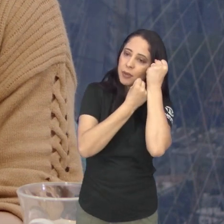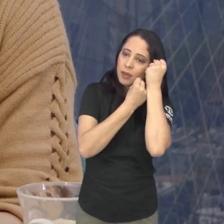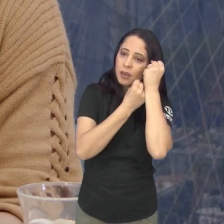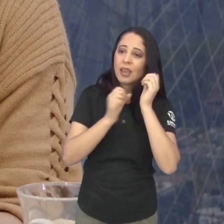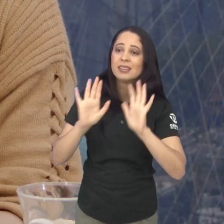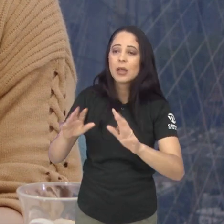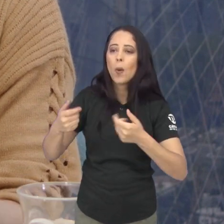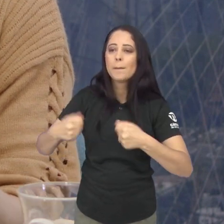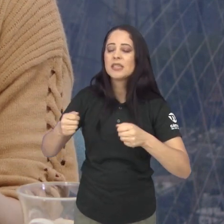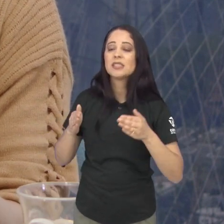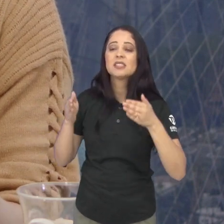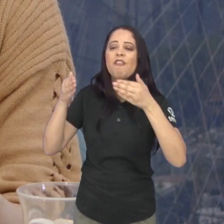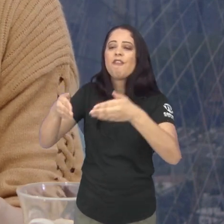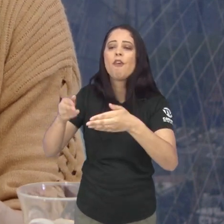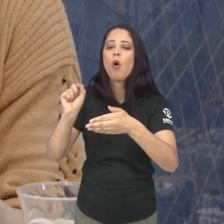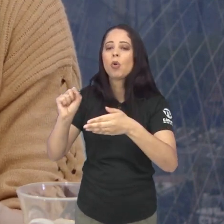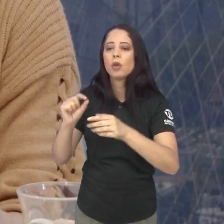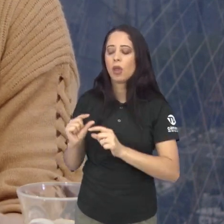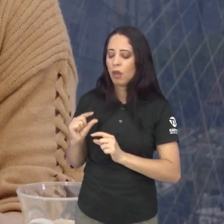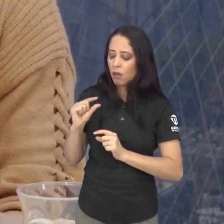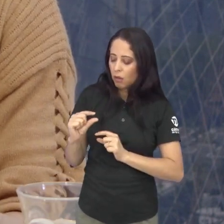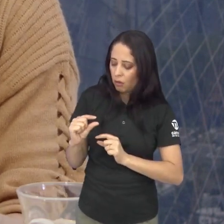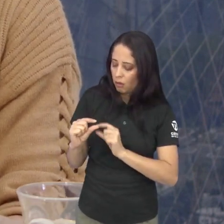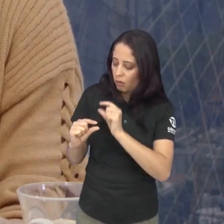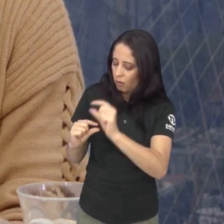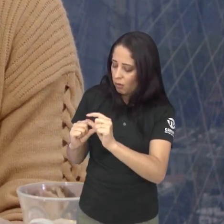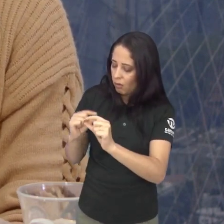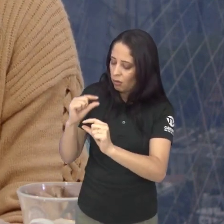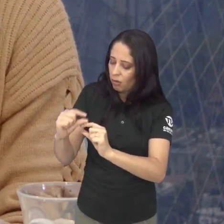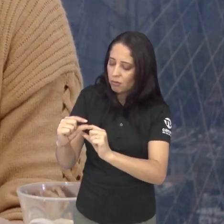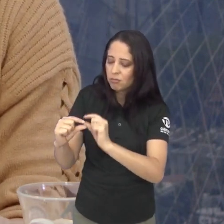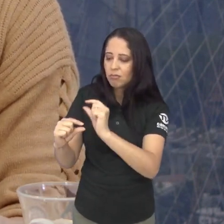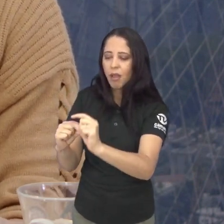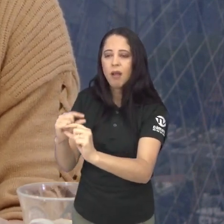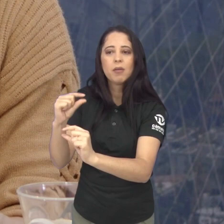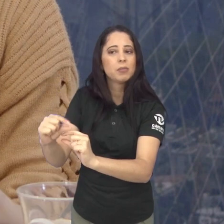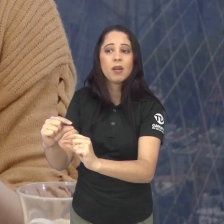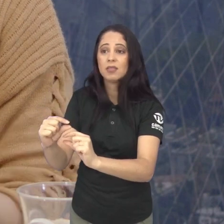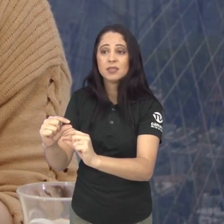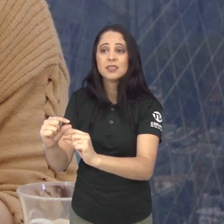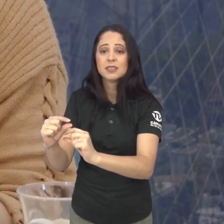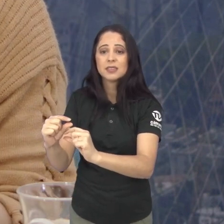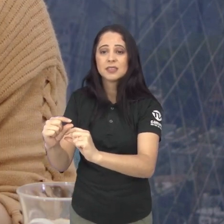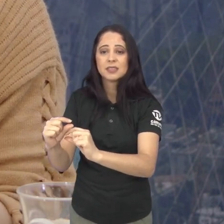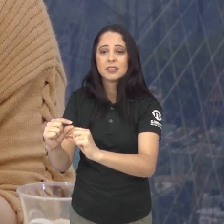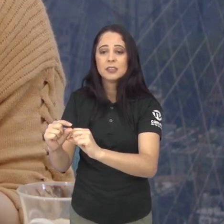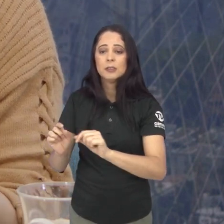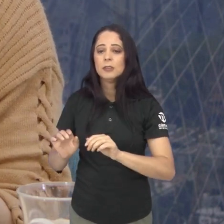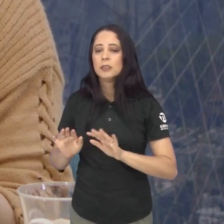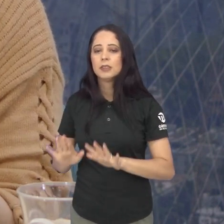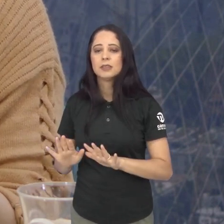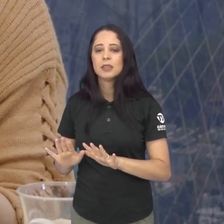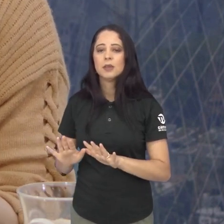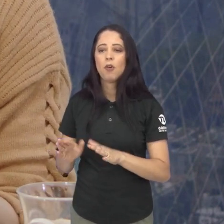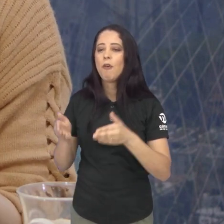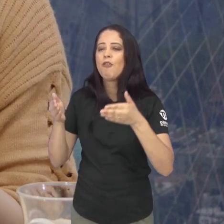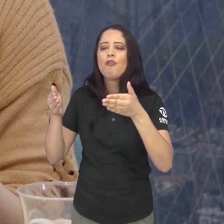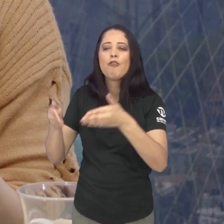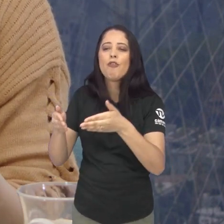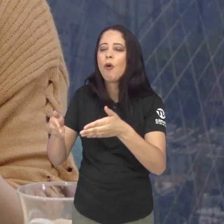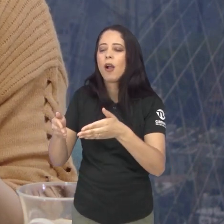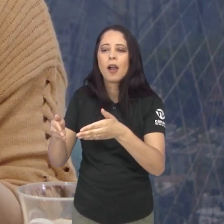fazer um pouquinho, mas a gente tem que tirar aqueles sonhos enormes, cheios de coisa, e talvez focar em